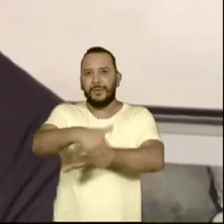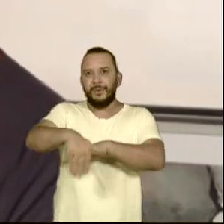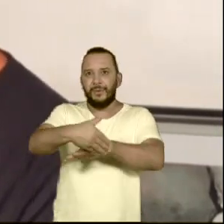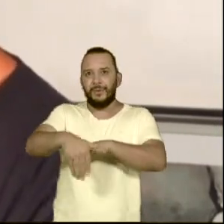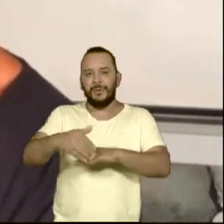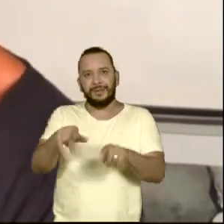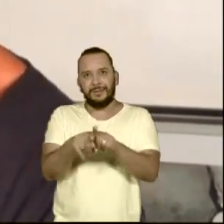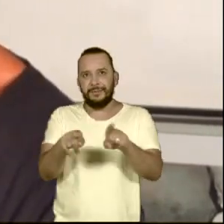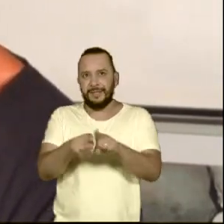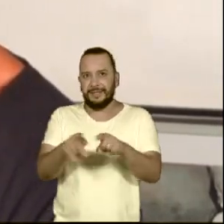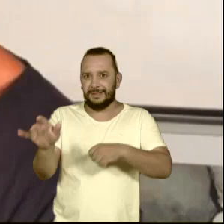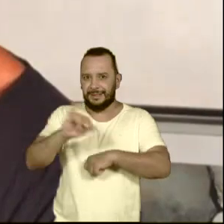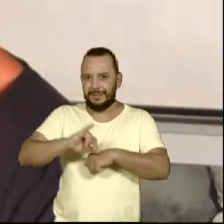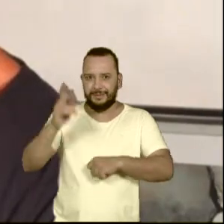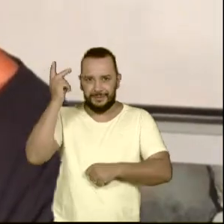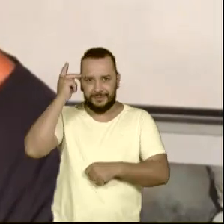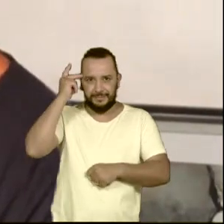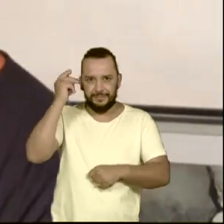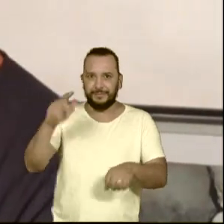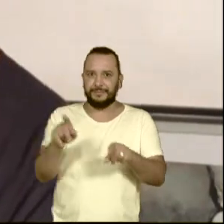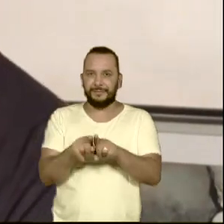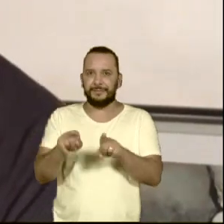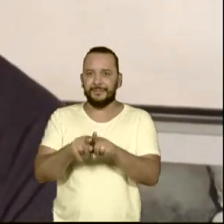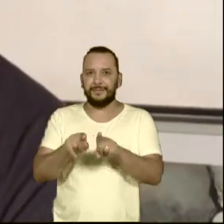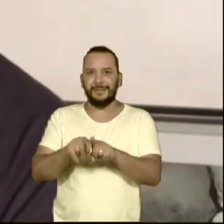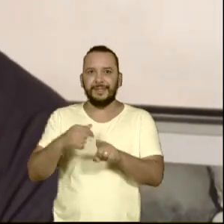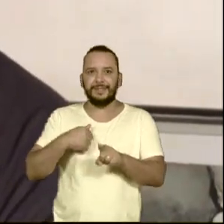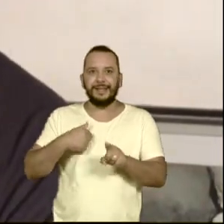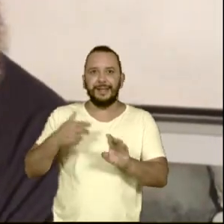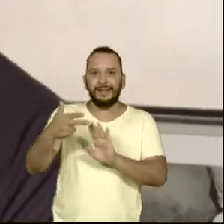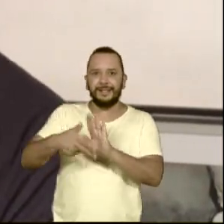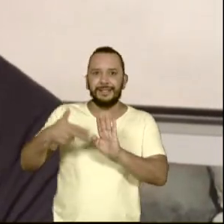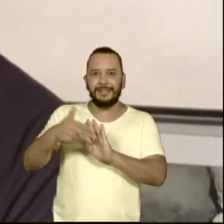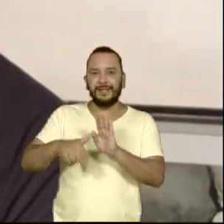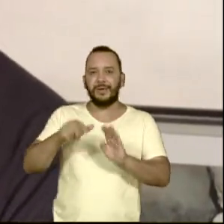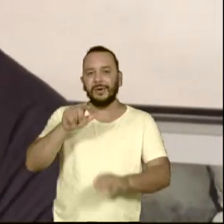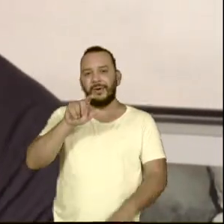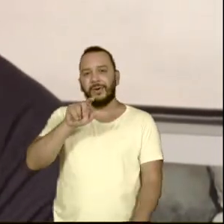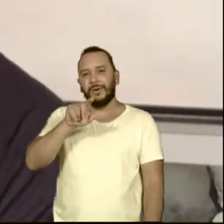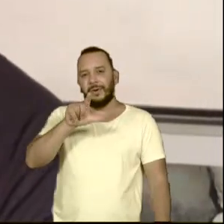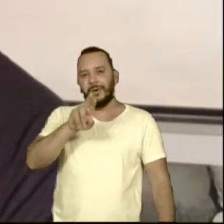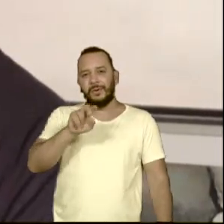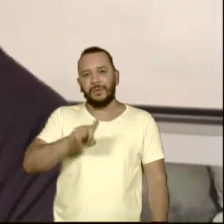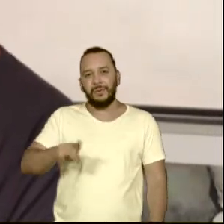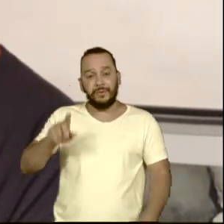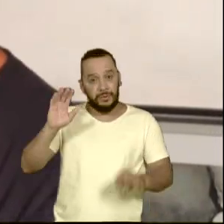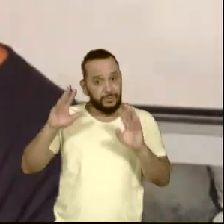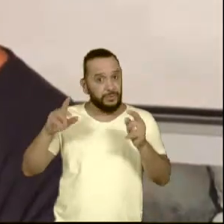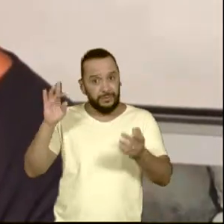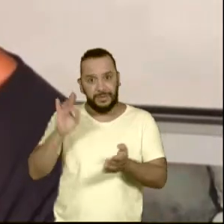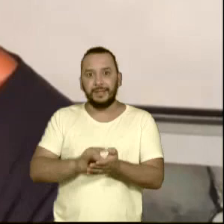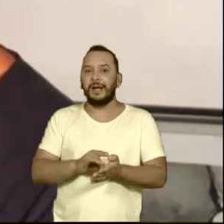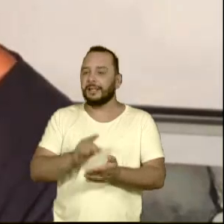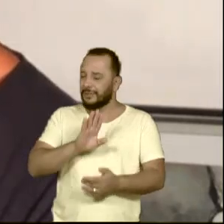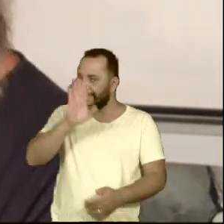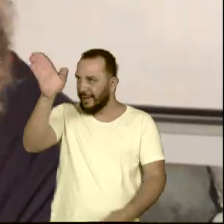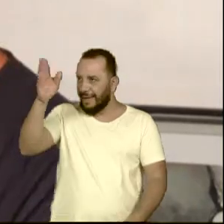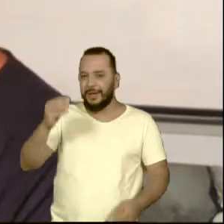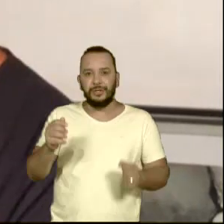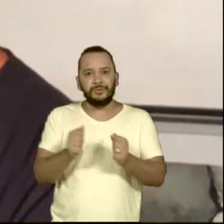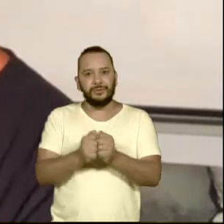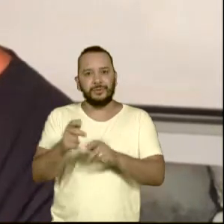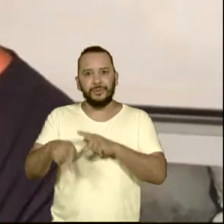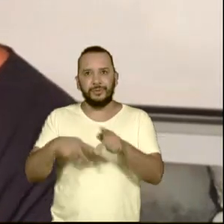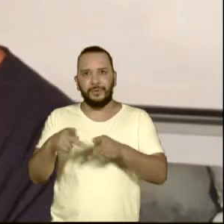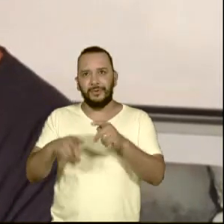centro de São Paulo, dentro da Estação da Luz, é tudo de verdade, gente. Nada foi croma. A gente estava lá no meio do povão